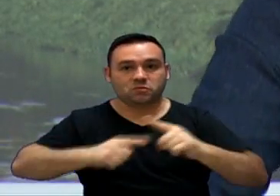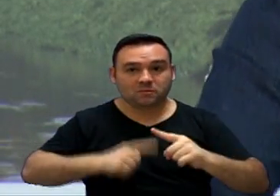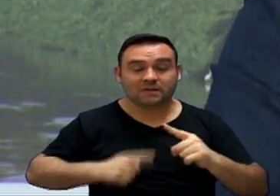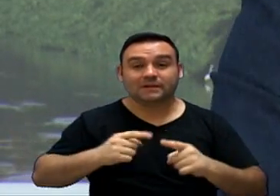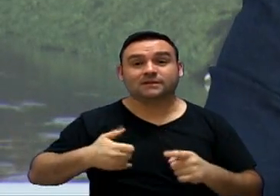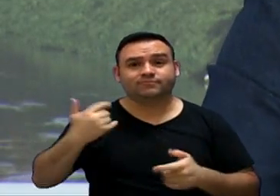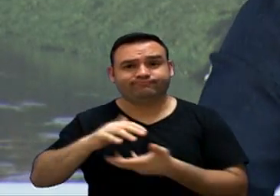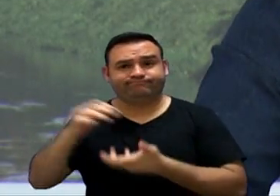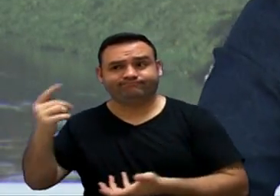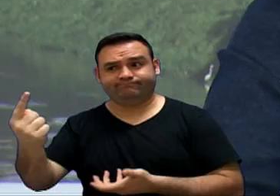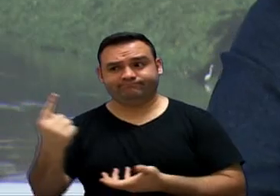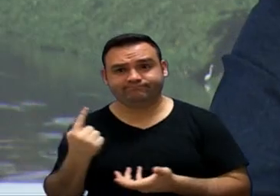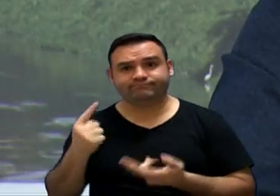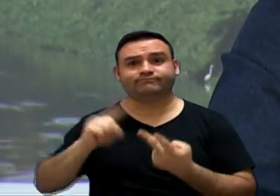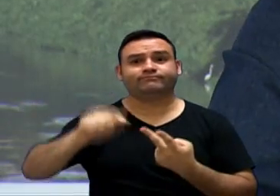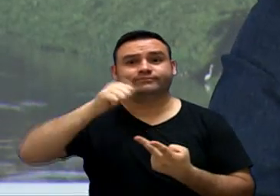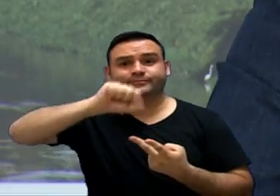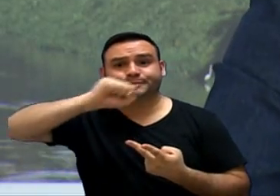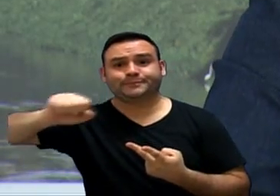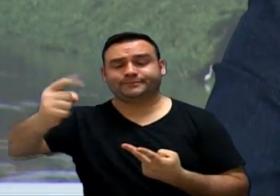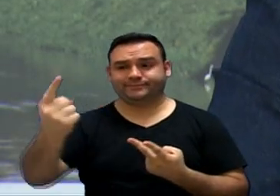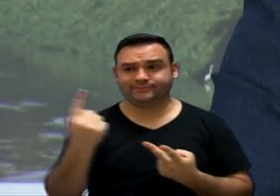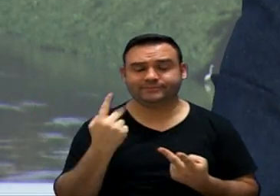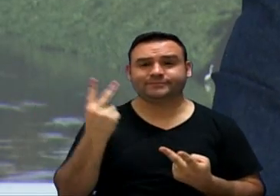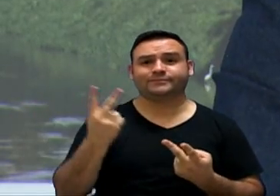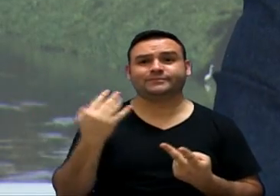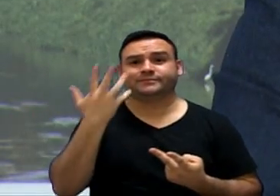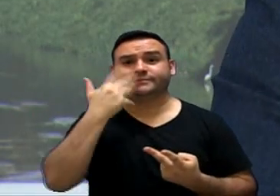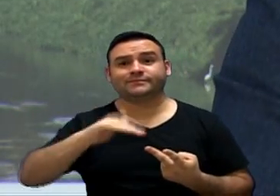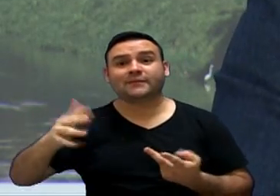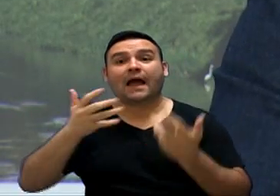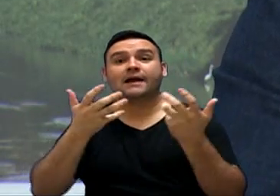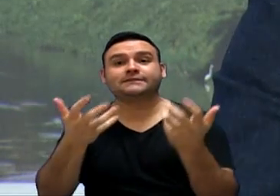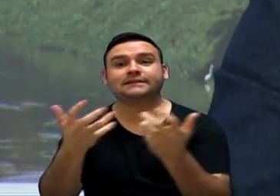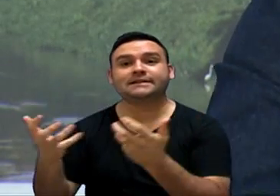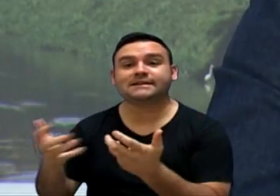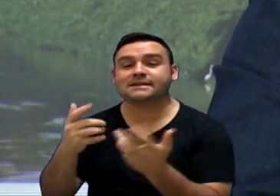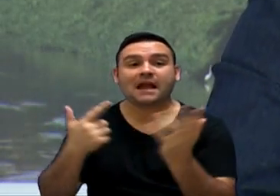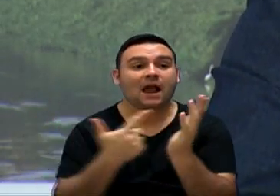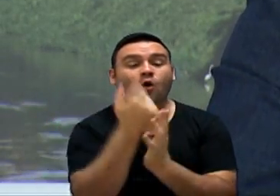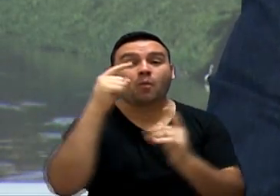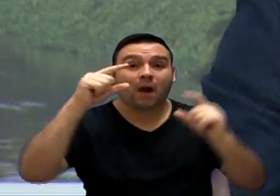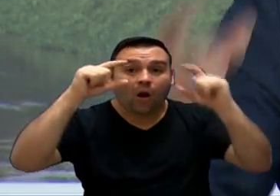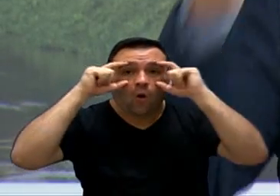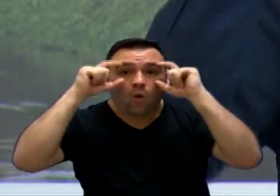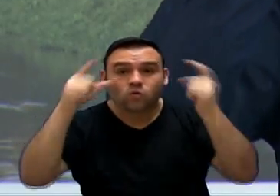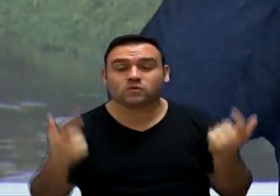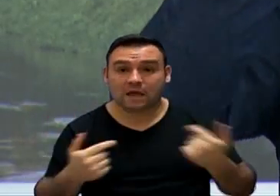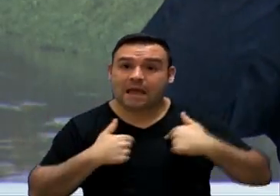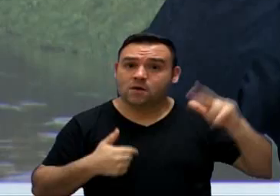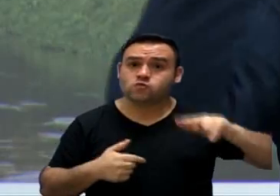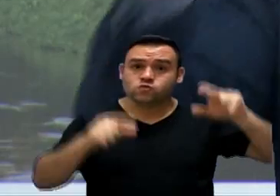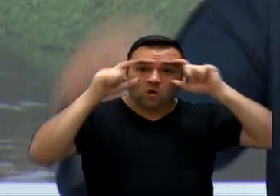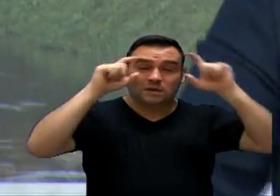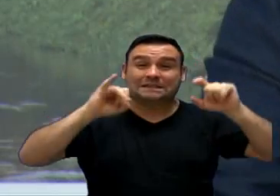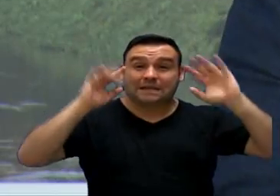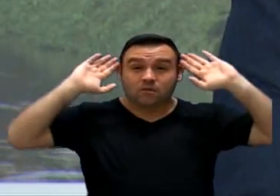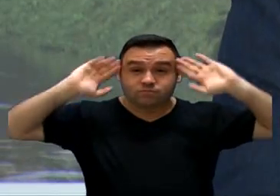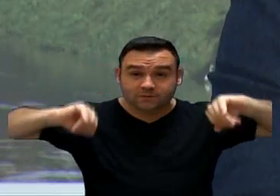muitos idosos, mães com crianças de 10 anos, 12 anos, que estavam ali querendo comprar uma lente para os óculos. E eu uso óculos. Se eu